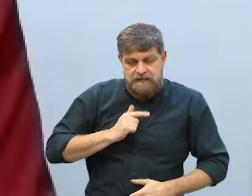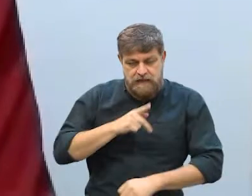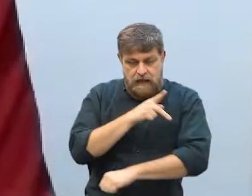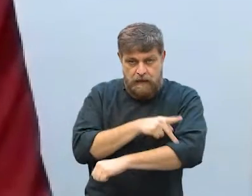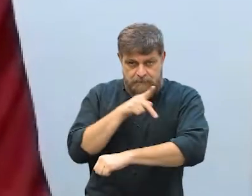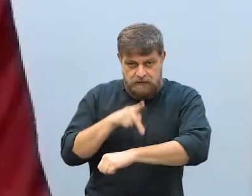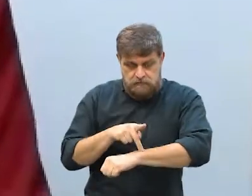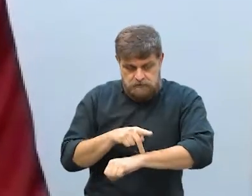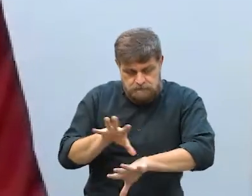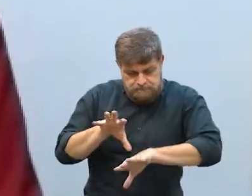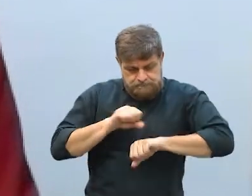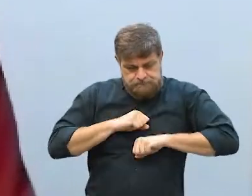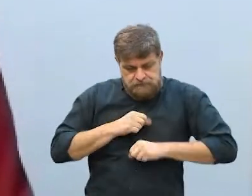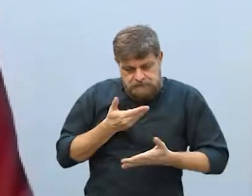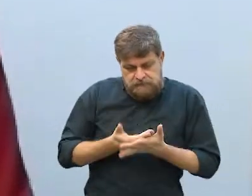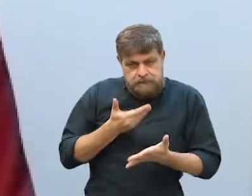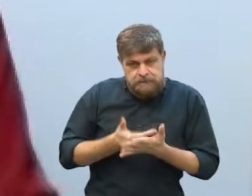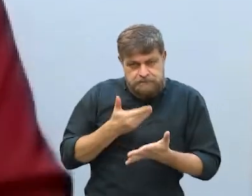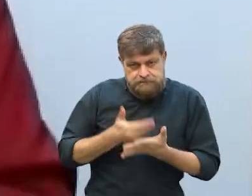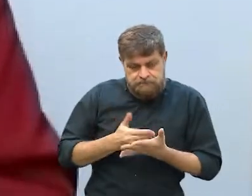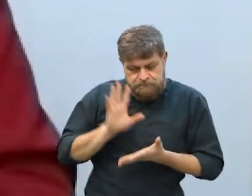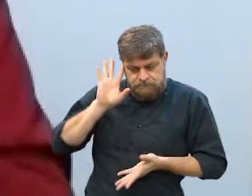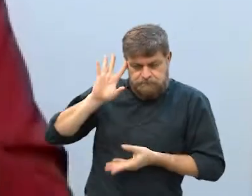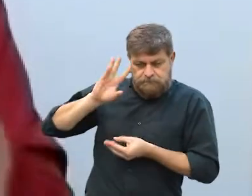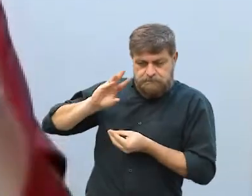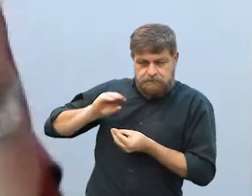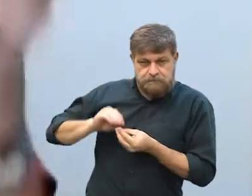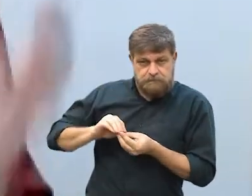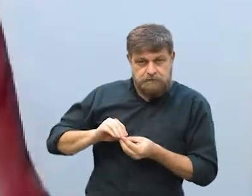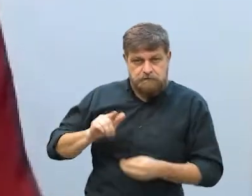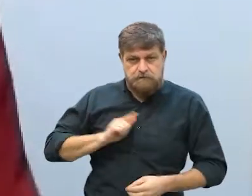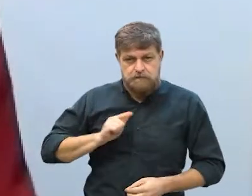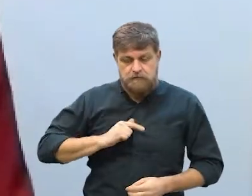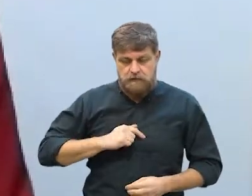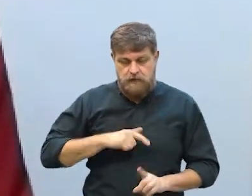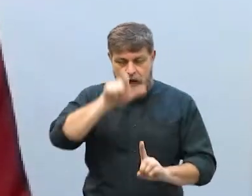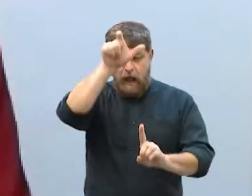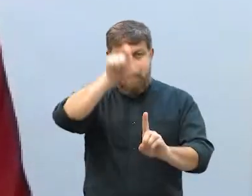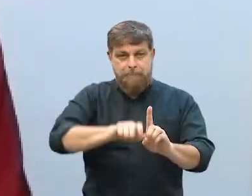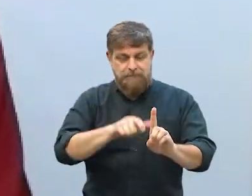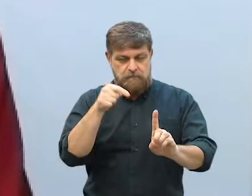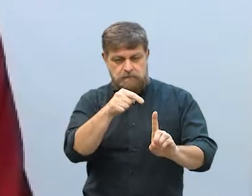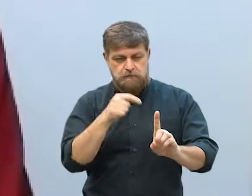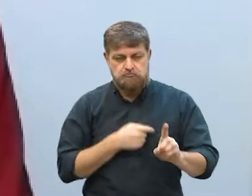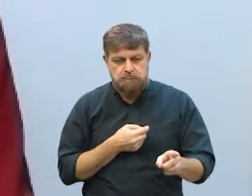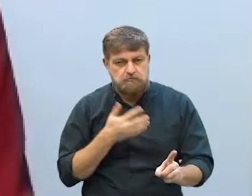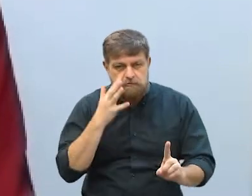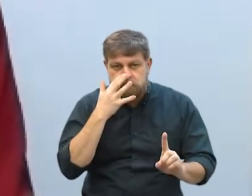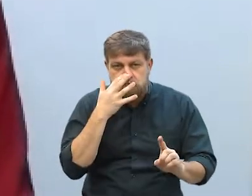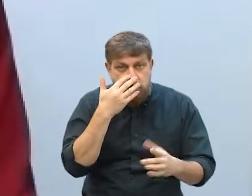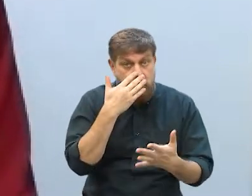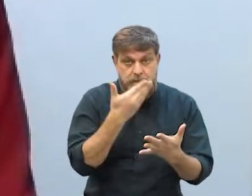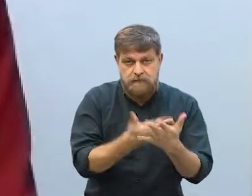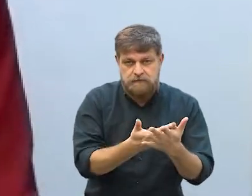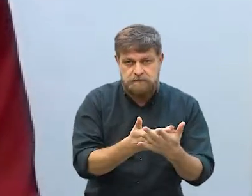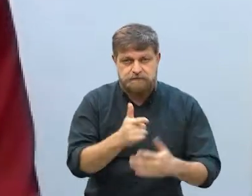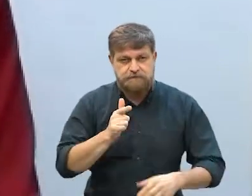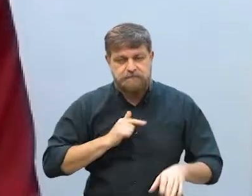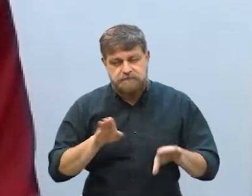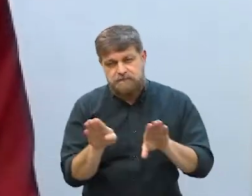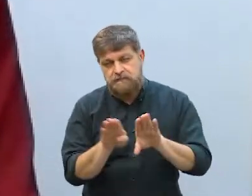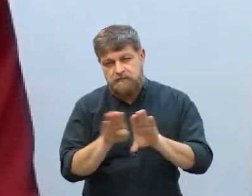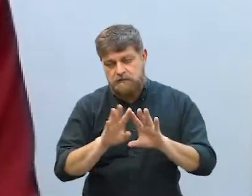pedagogia Waldorf, eles têm uma noção de inteireza do ser humano que é impressionante, e também de